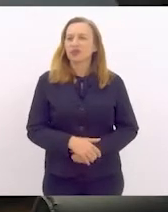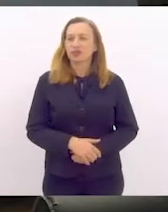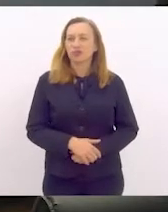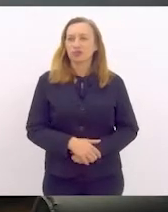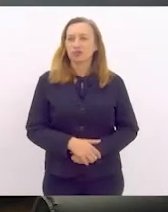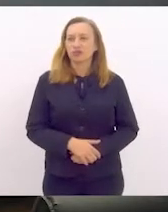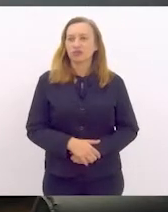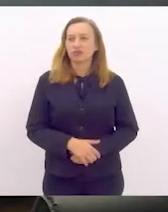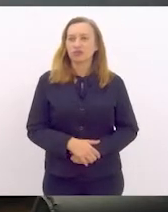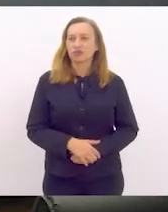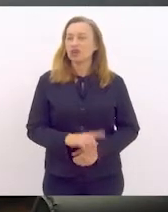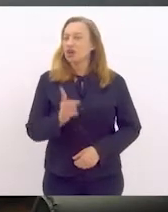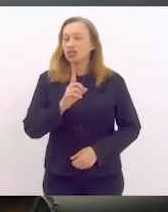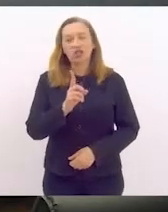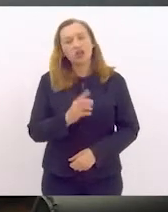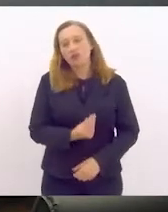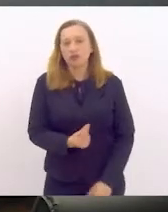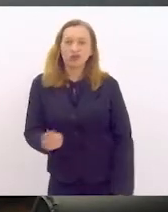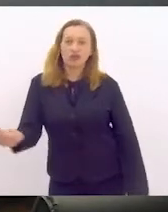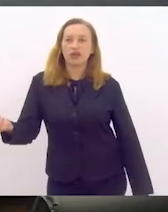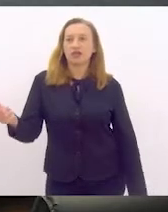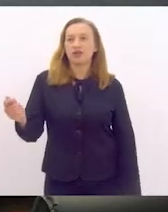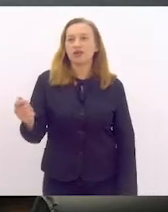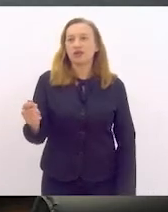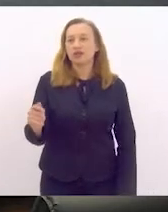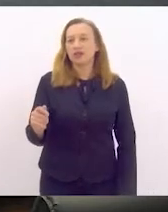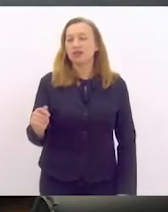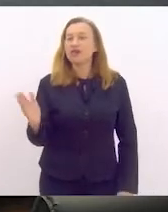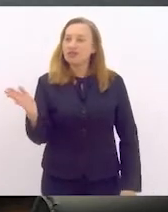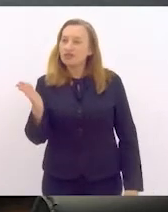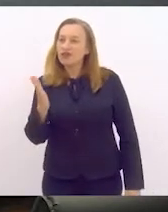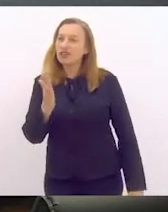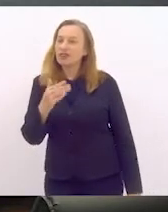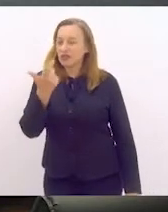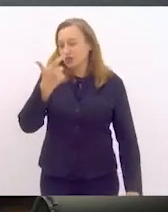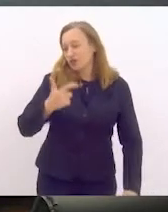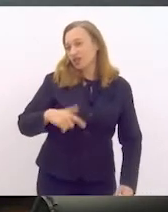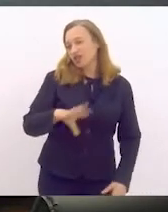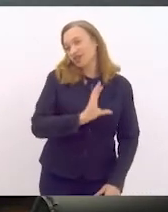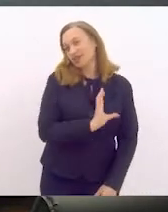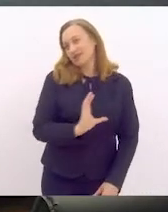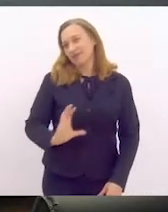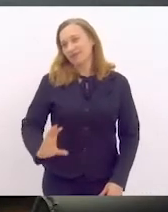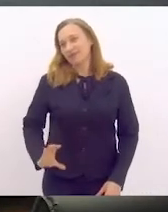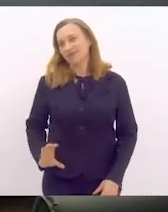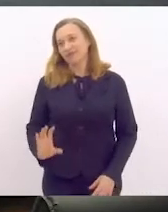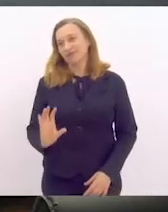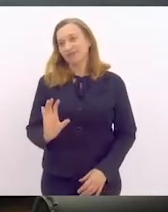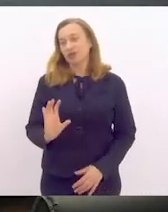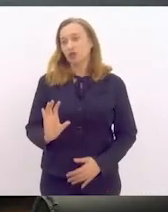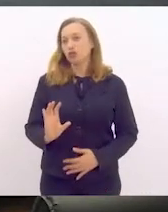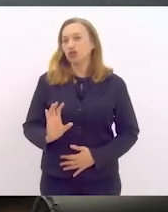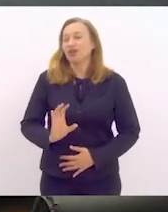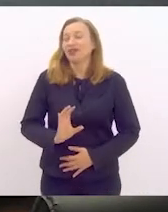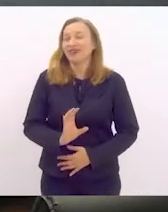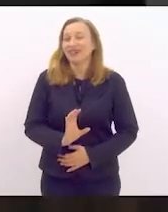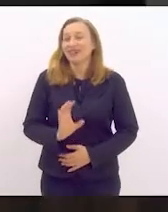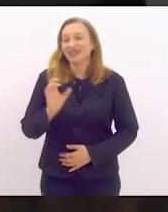Não vou sair, vem que eu sou criança, não sei. Não é isso, Mônica?